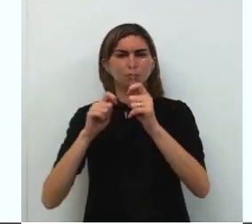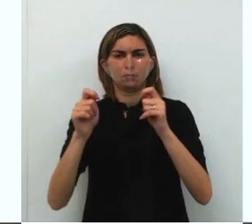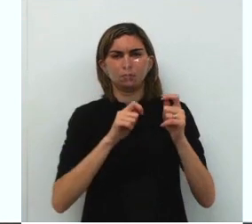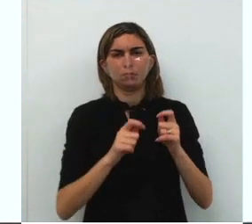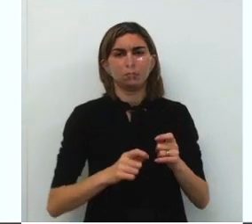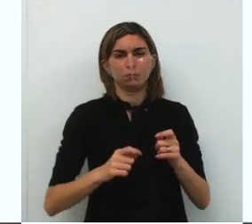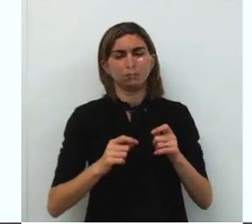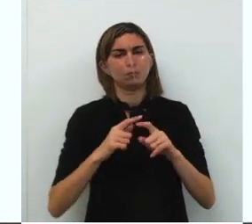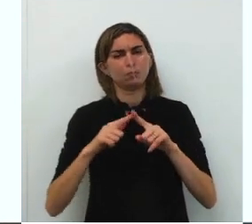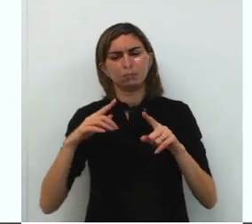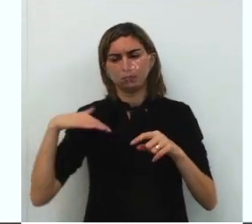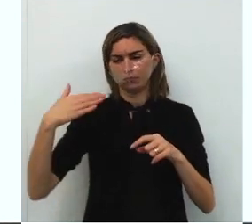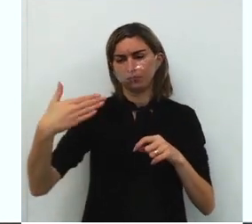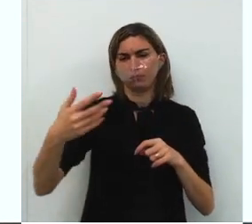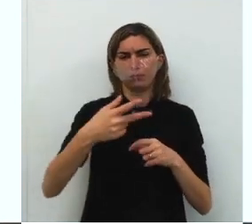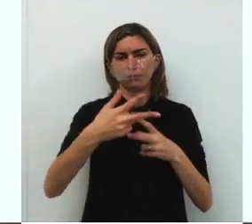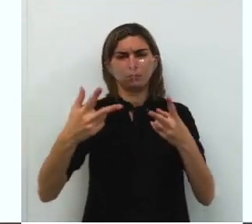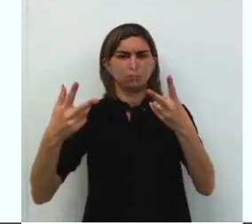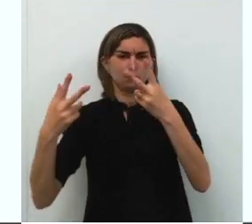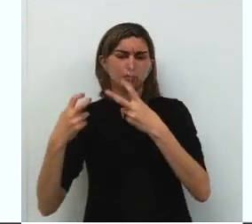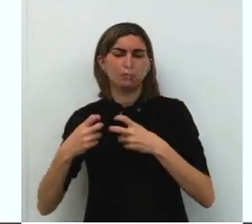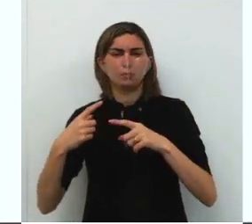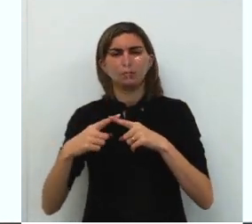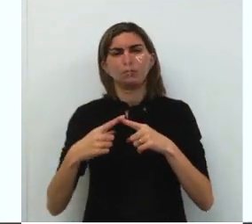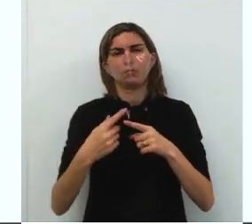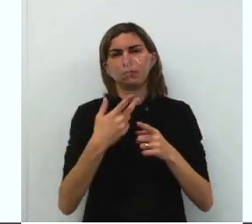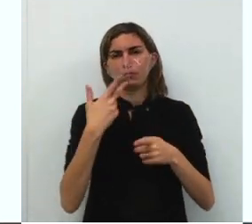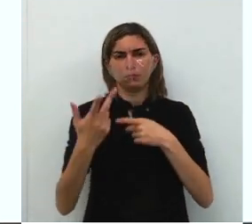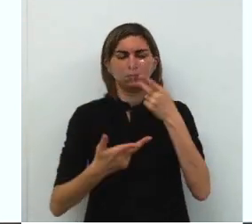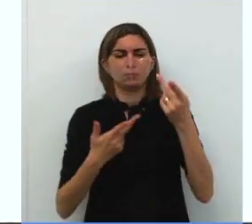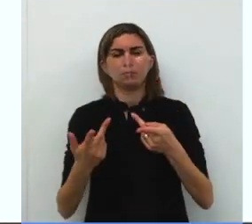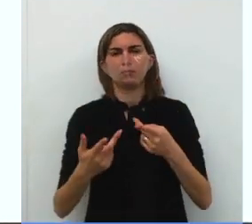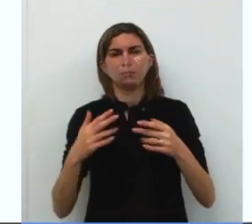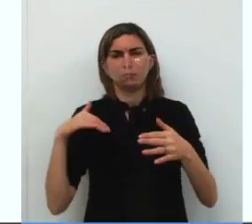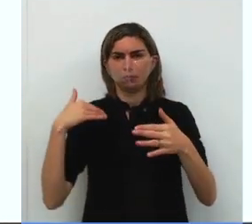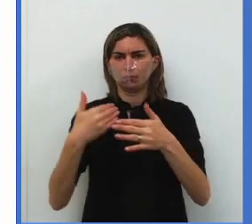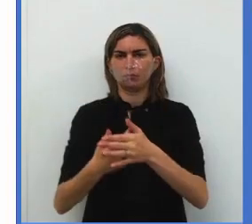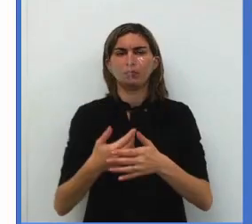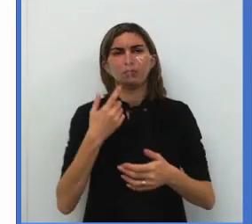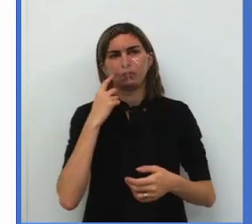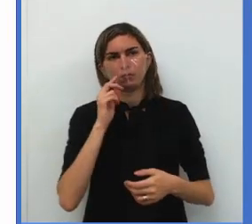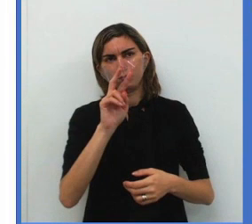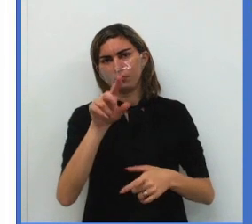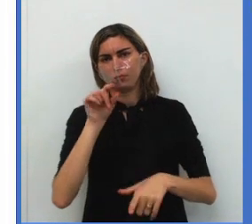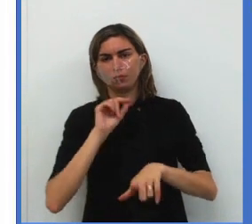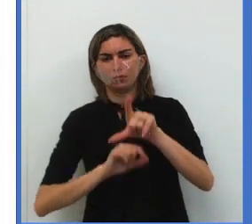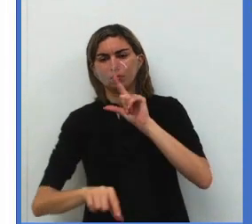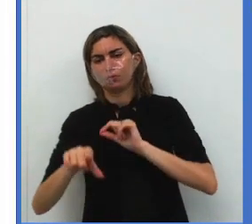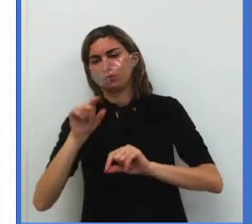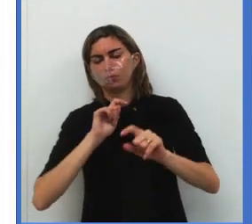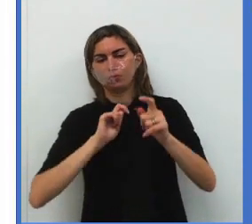entrevista. Mais na frente você vai perceber por que eu estou falando isso. Veja, no próximo item, a